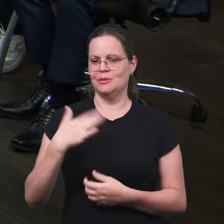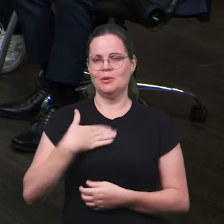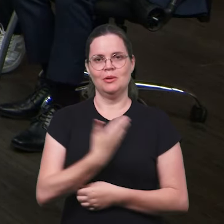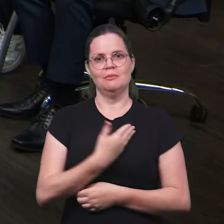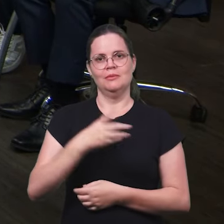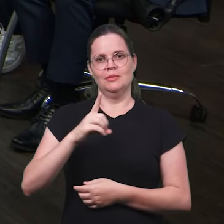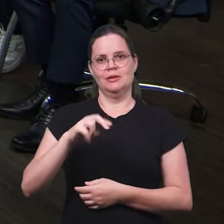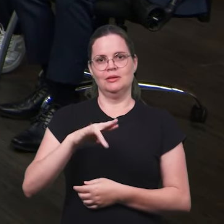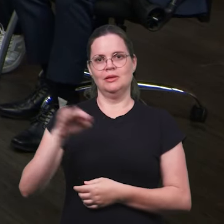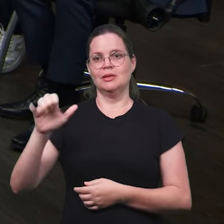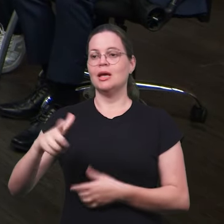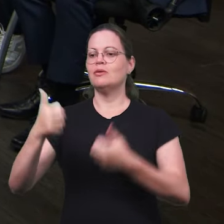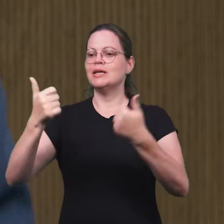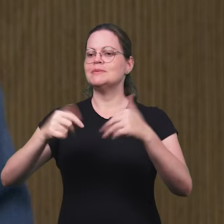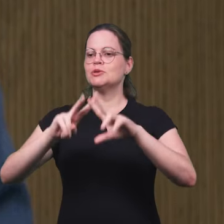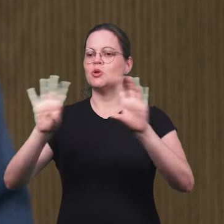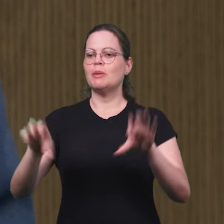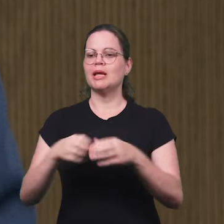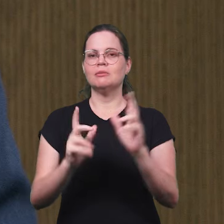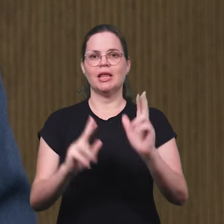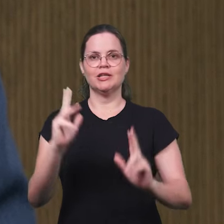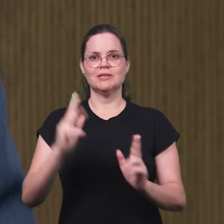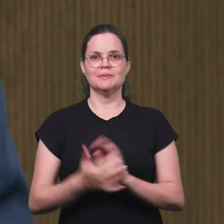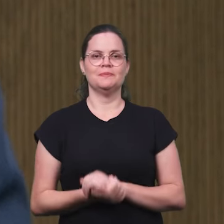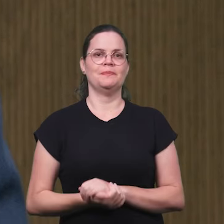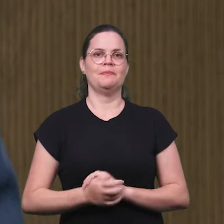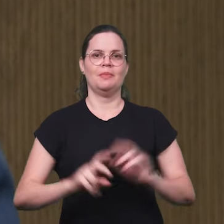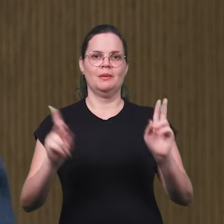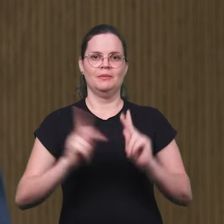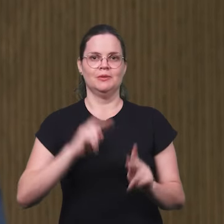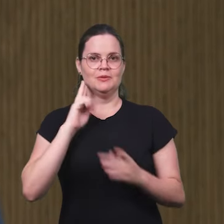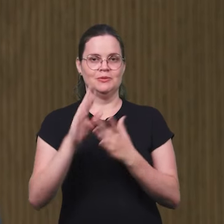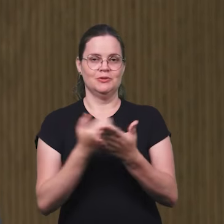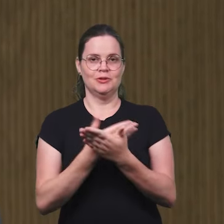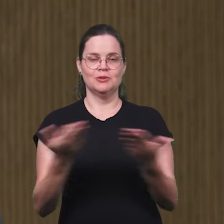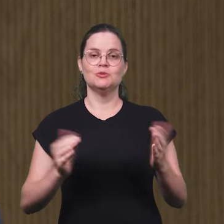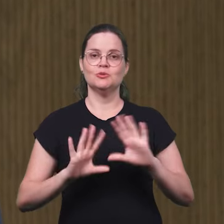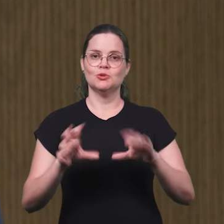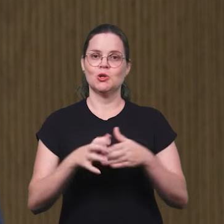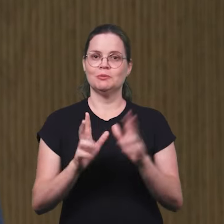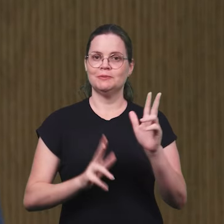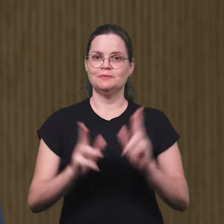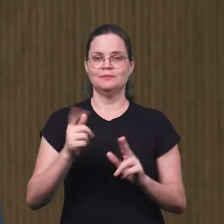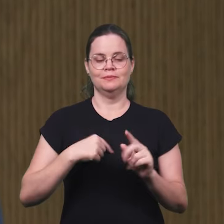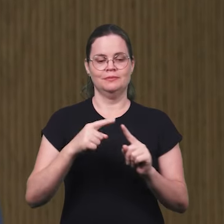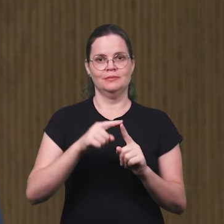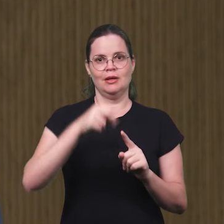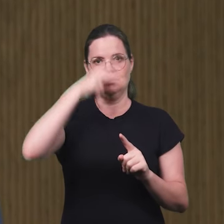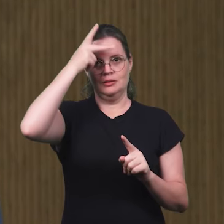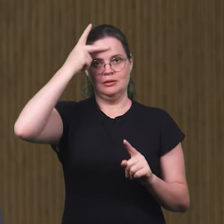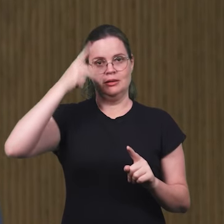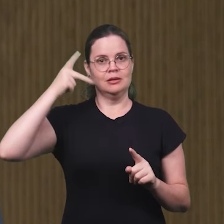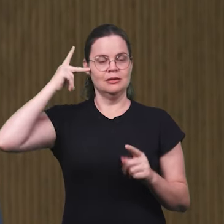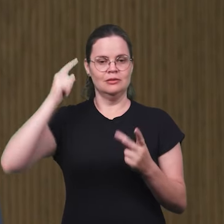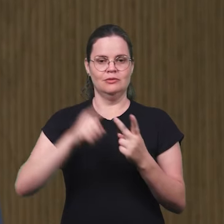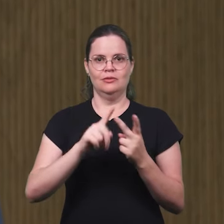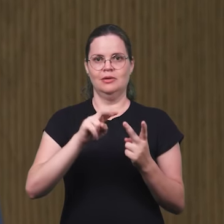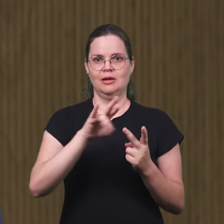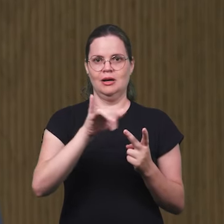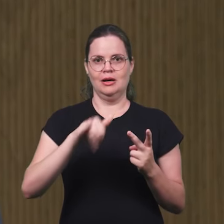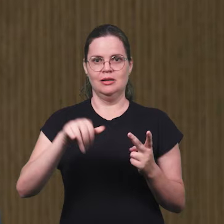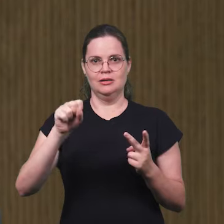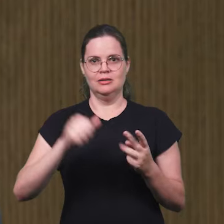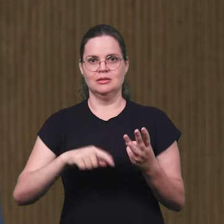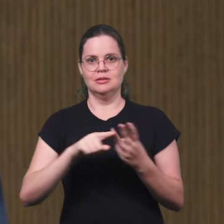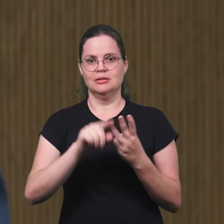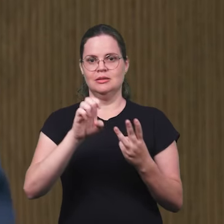pouquinho sobre a equipe de produção. Paz do Senhor, pastor. A equipe de produção ela é composta pela Nínive, pela Raíssa, pela Estelinha